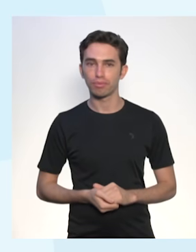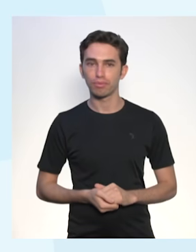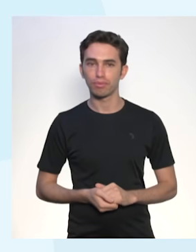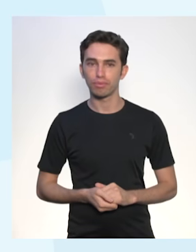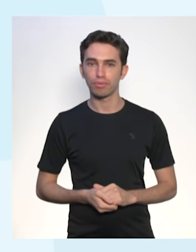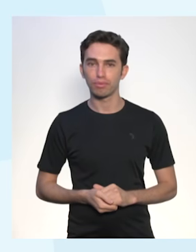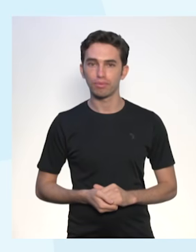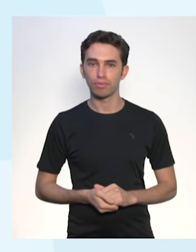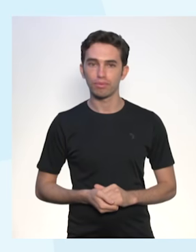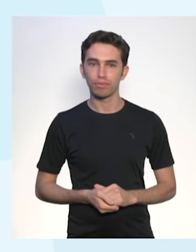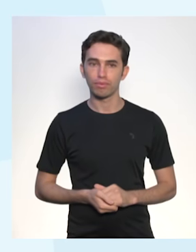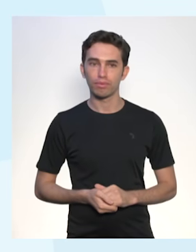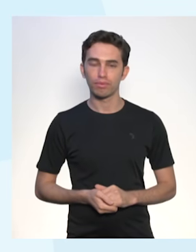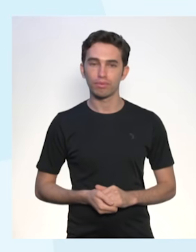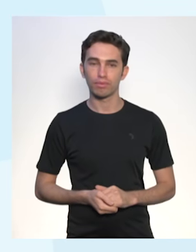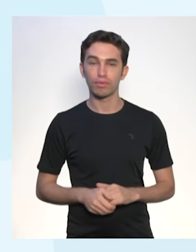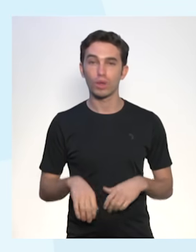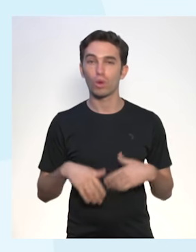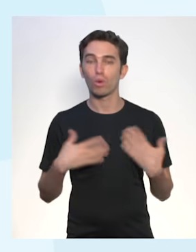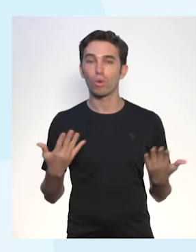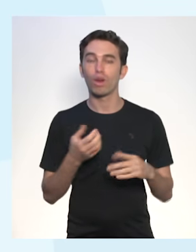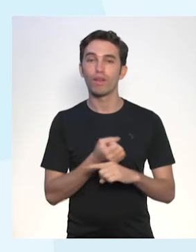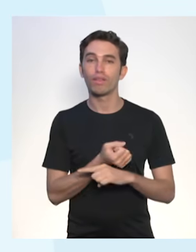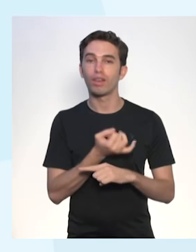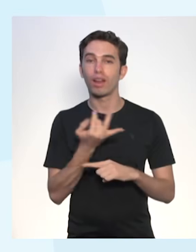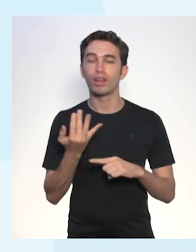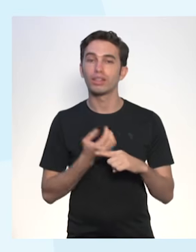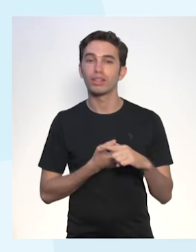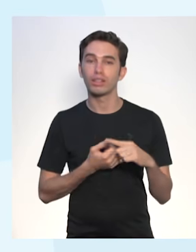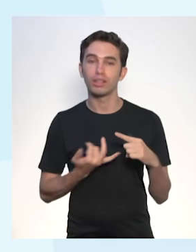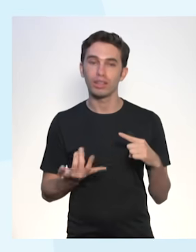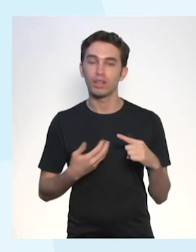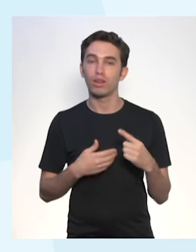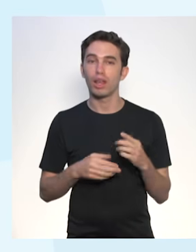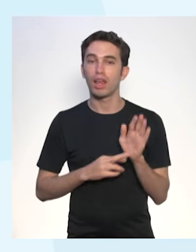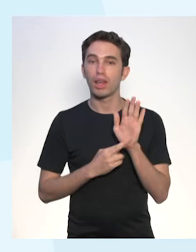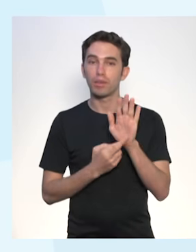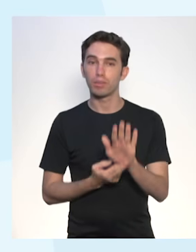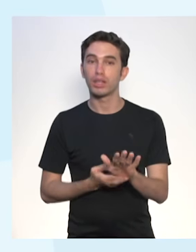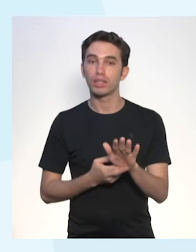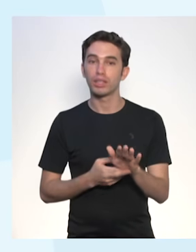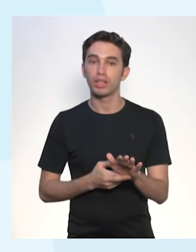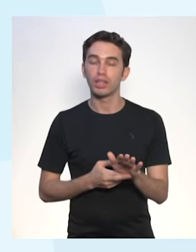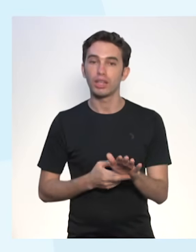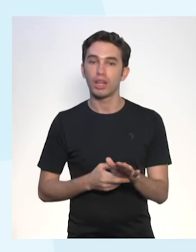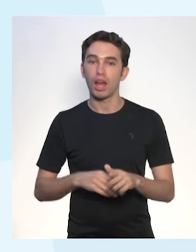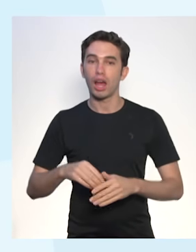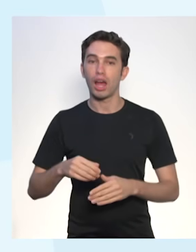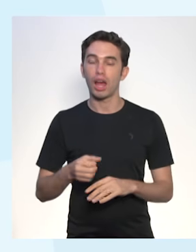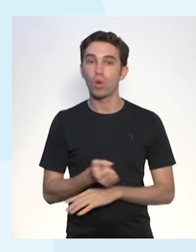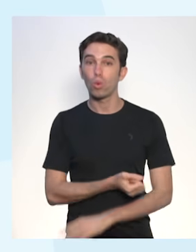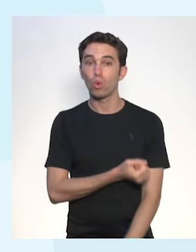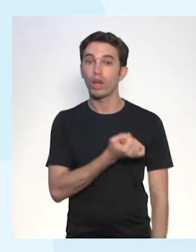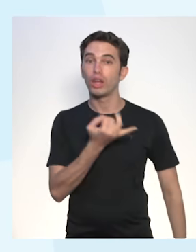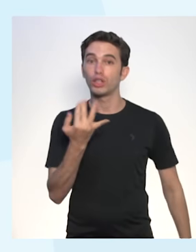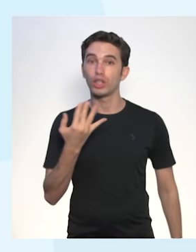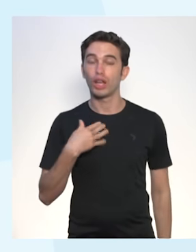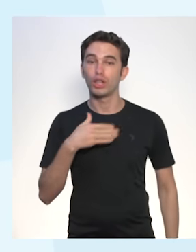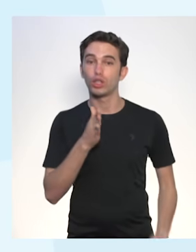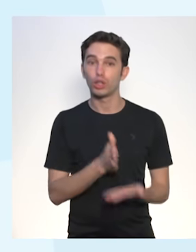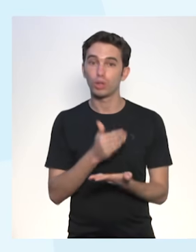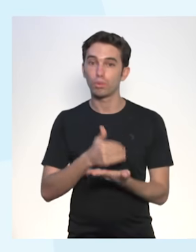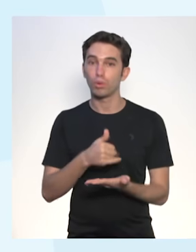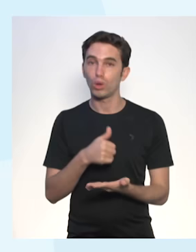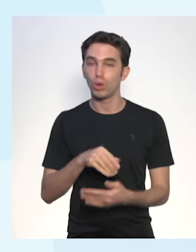para a vizinha, né? Uhum. Qual fração representa a quantidade de bolo que Marta